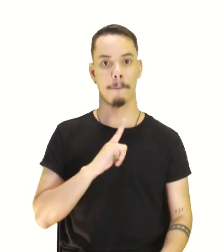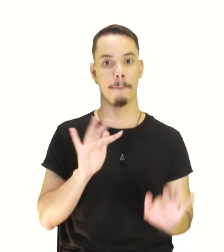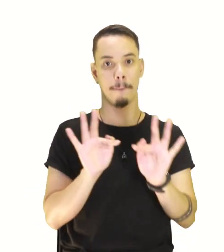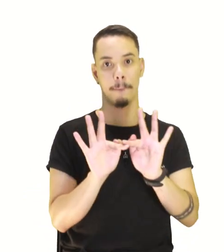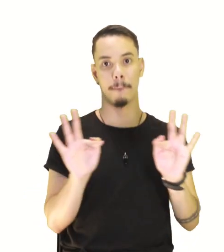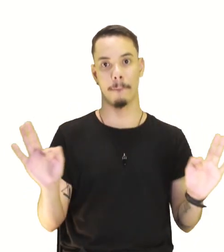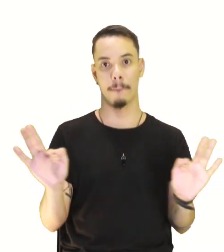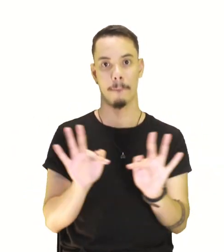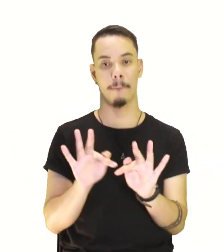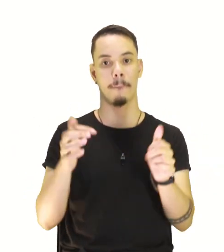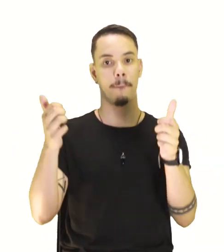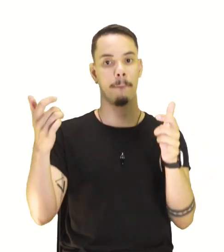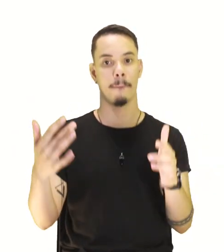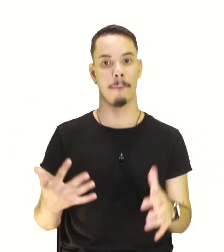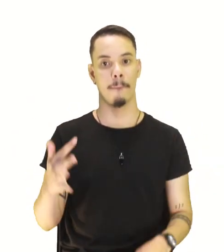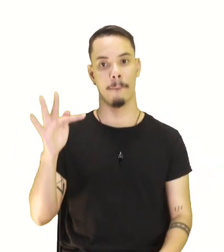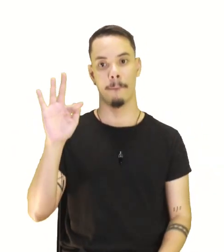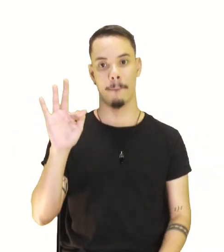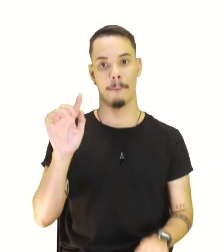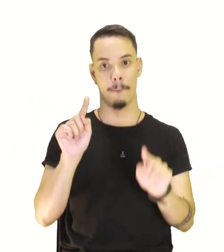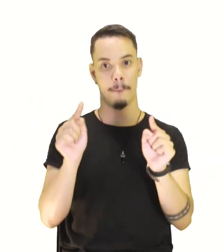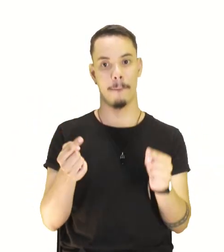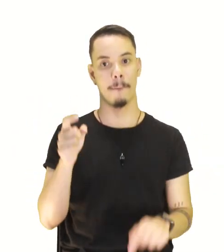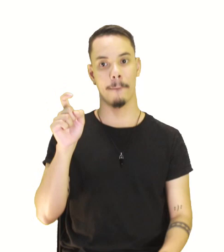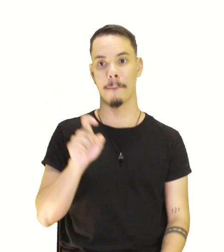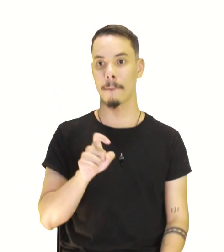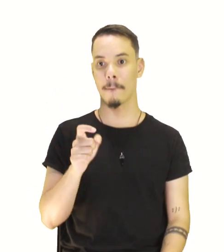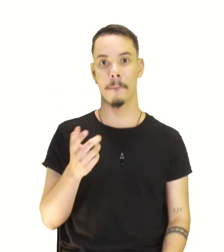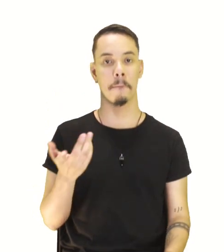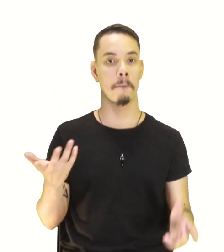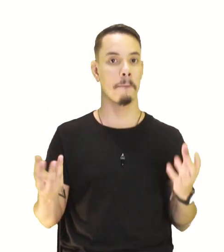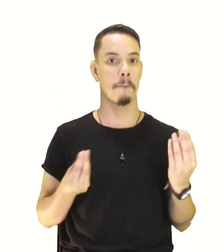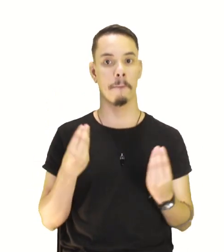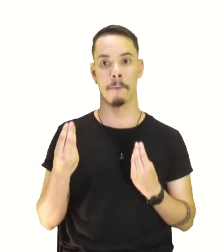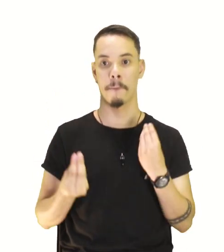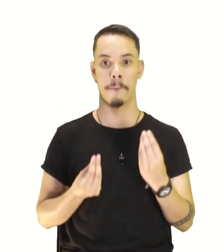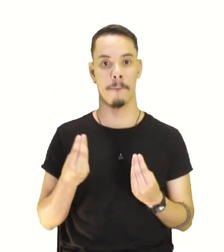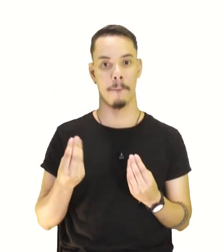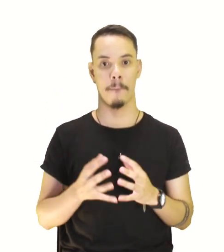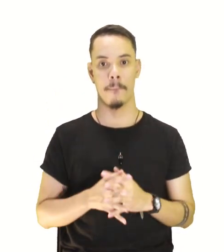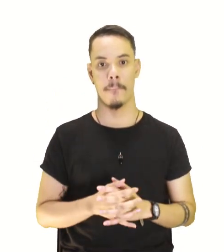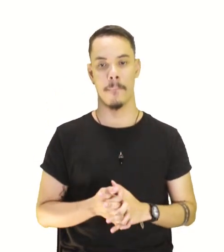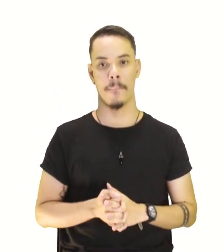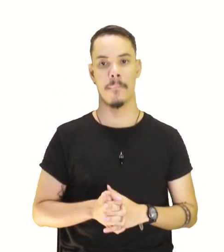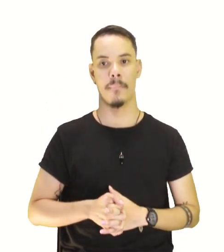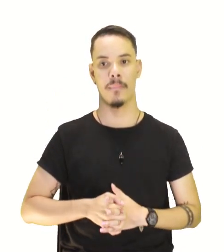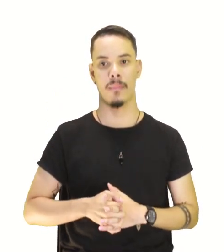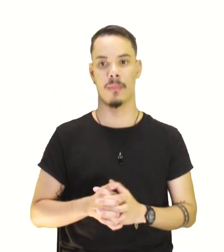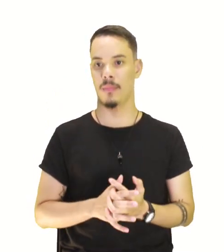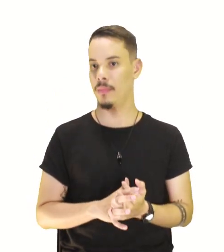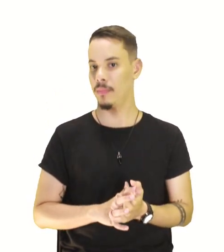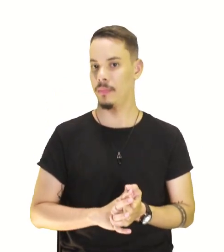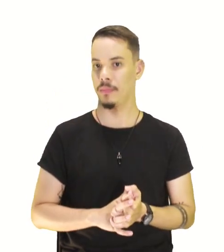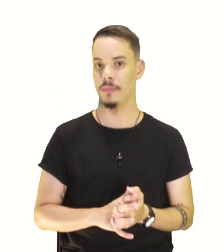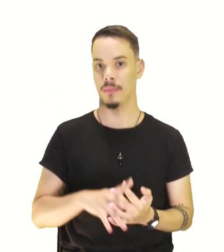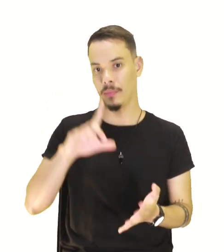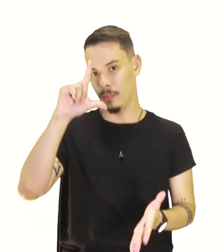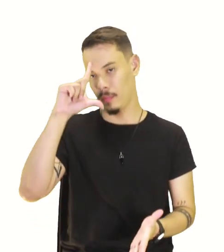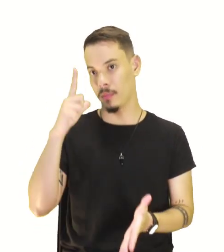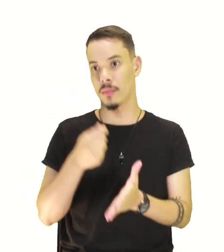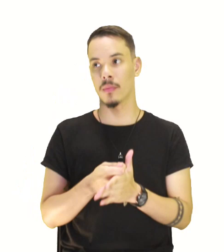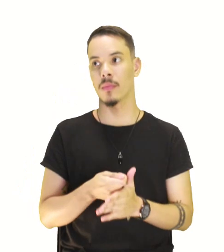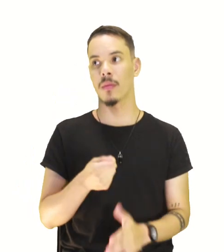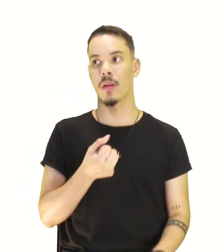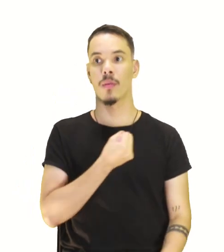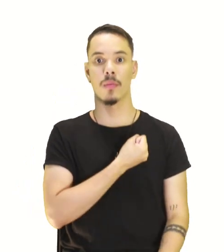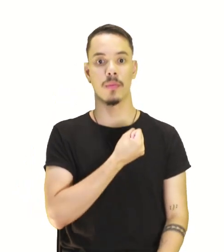definida por f de x igual a 5x mais 2, determine o valor de f